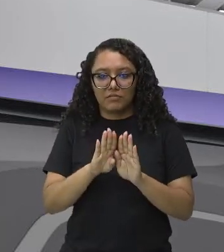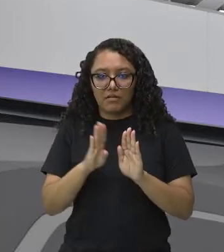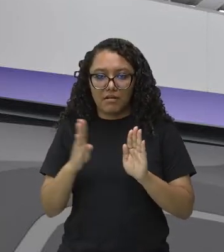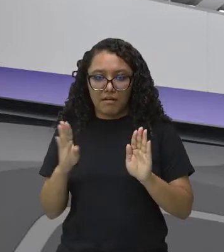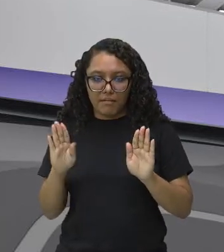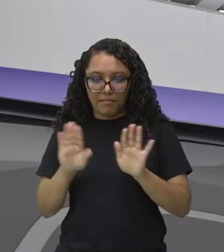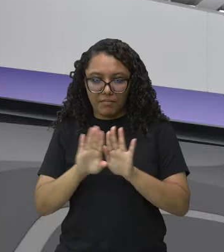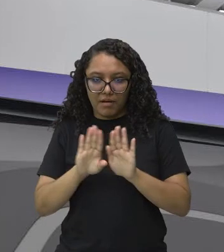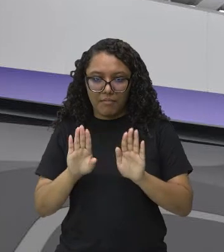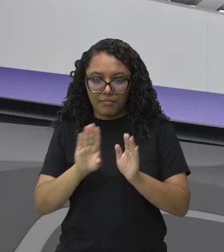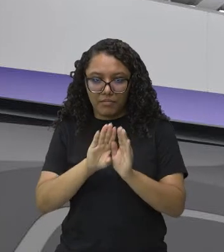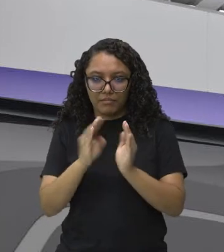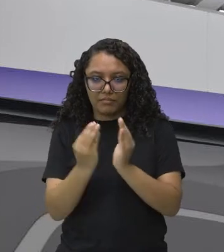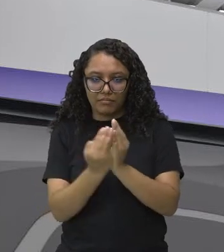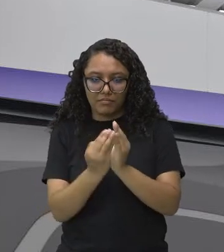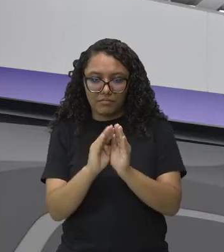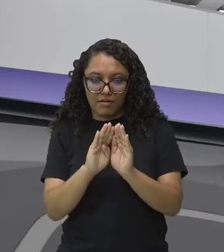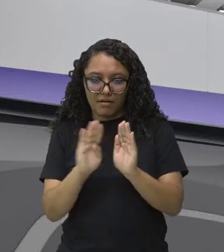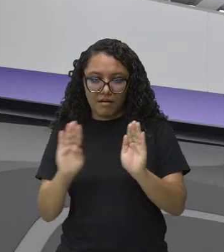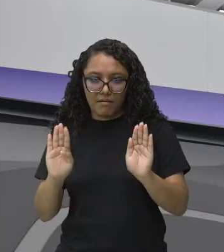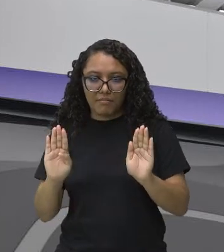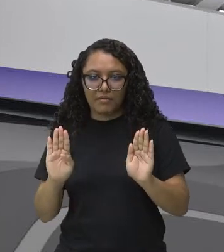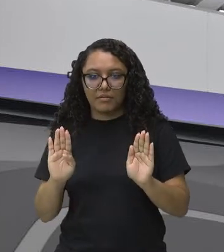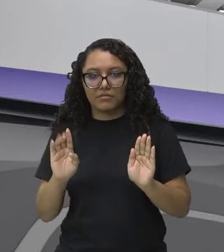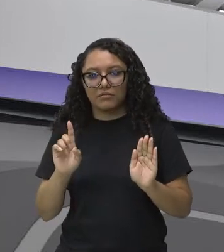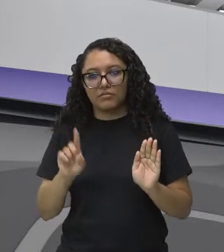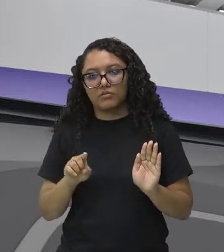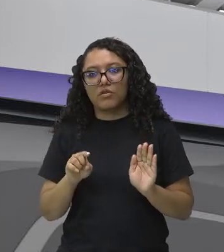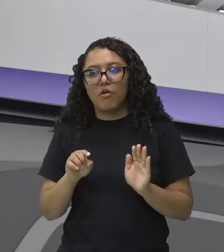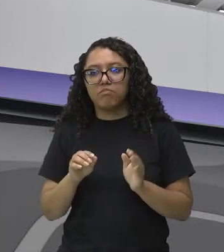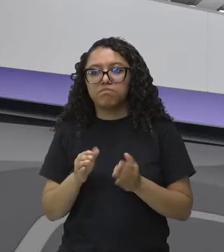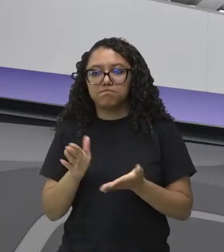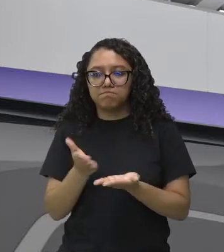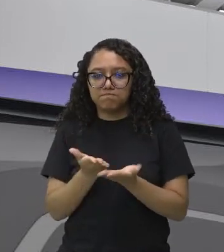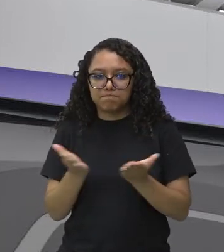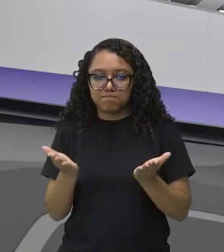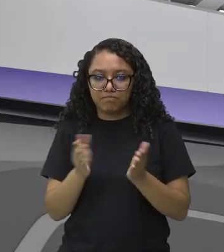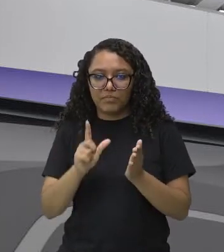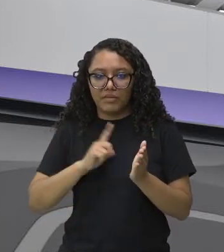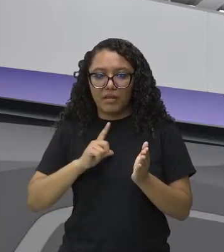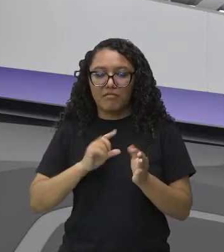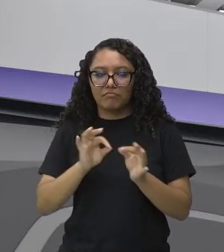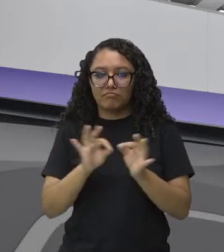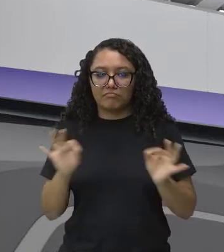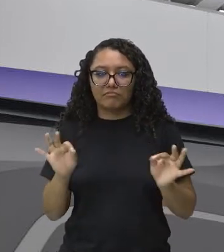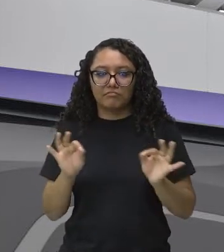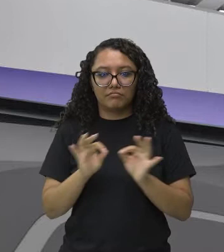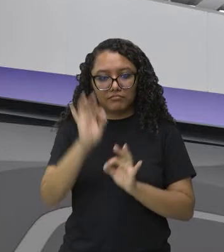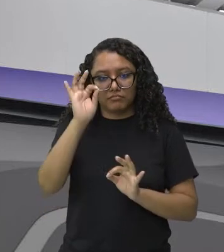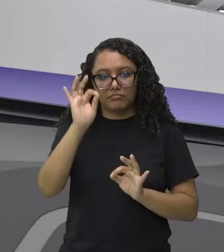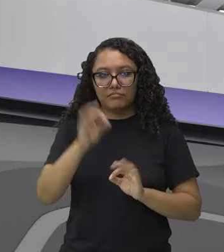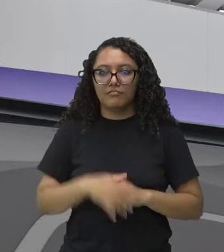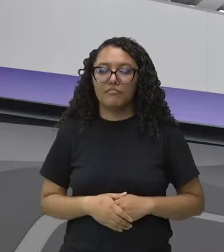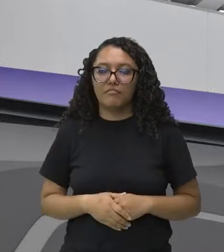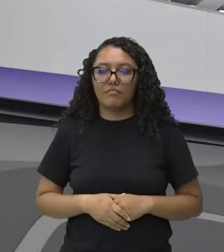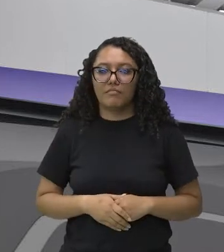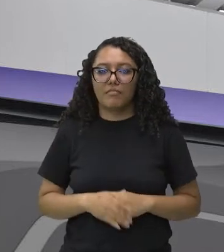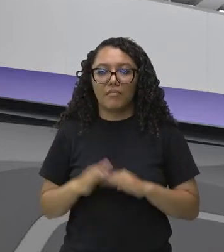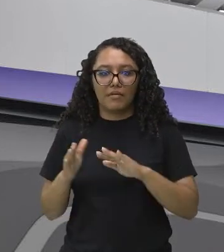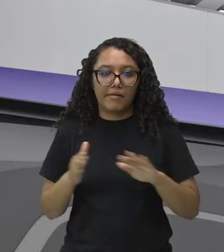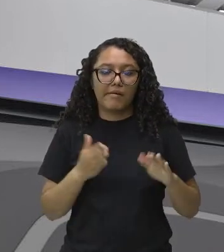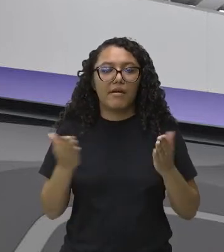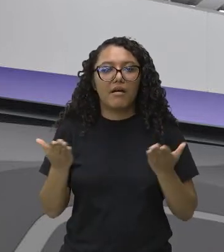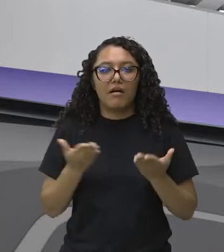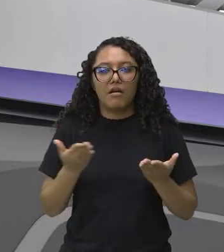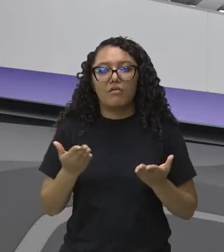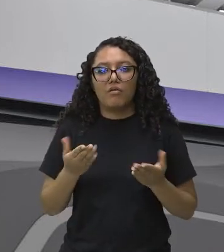cilindro, aí ele passa a ser um objeto planificado, portanto, apenas com 2 dimensões. Muito bem, aí vamos falar agora sobre o